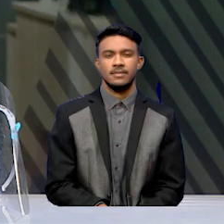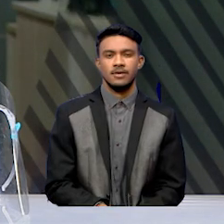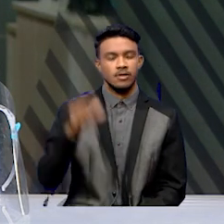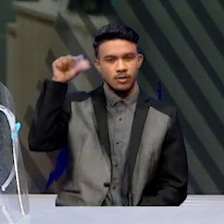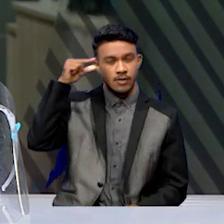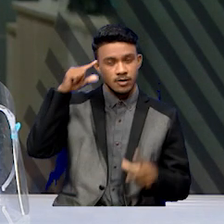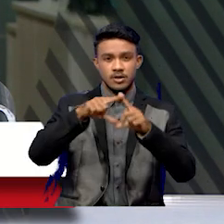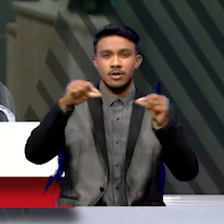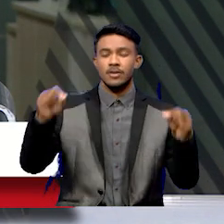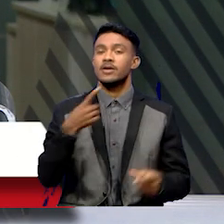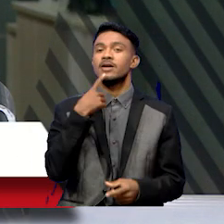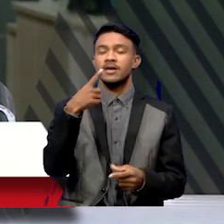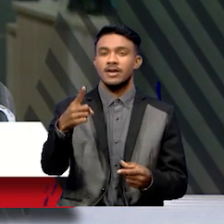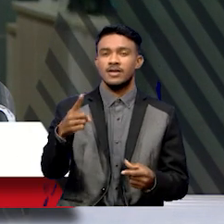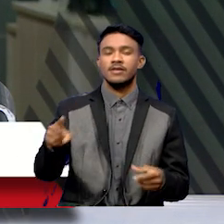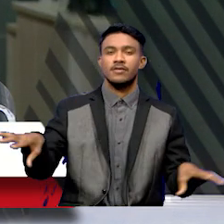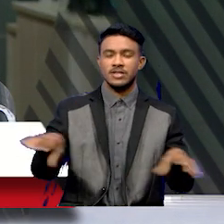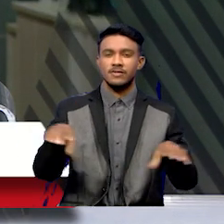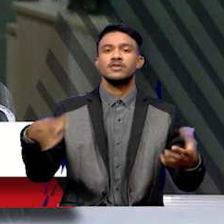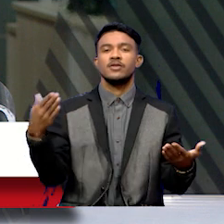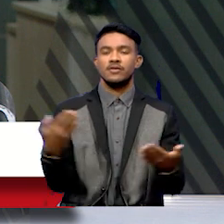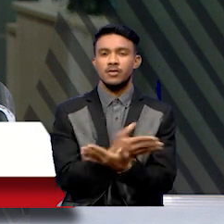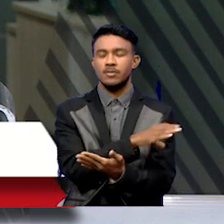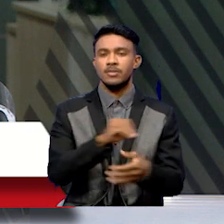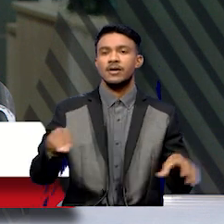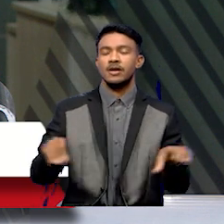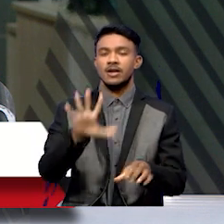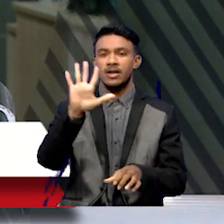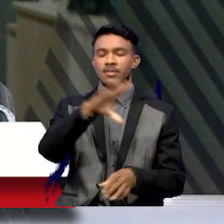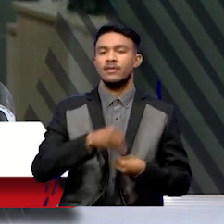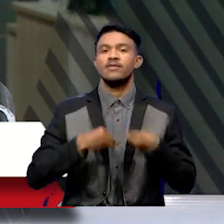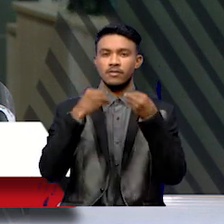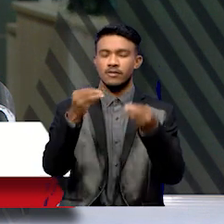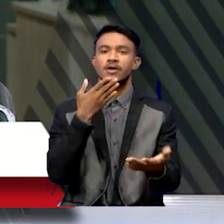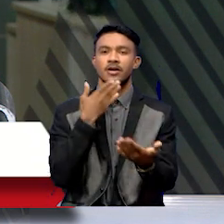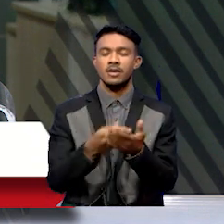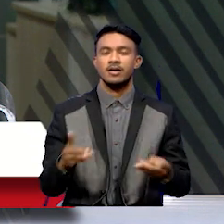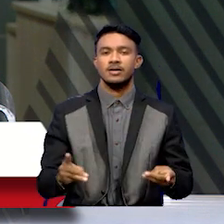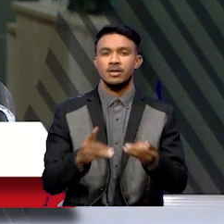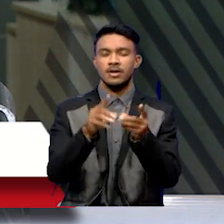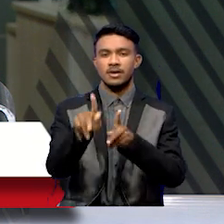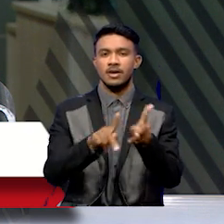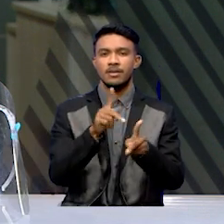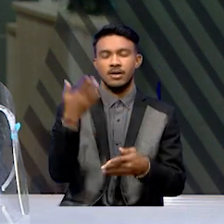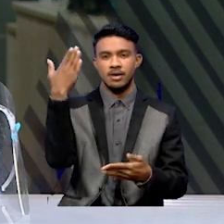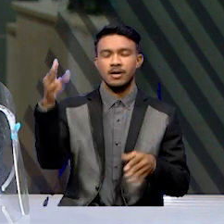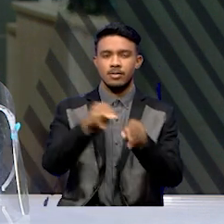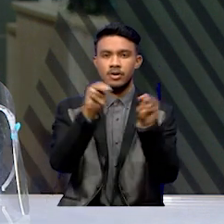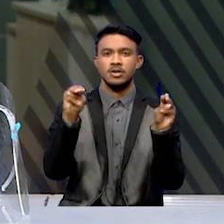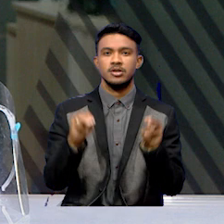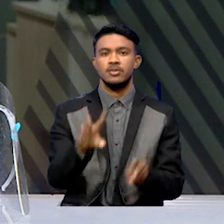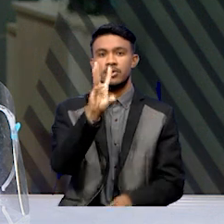Governo do Japão anuncia assistência FOM para o Projeto Lima, nebesa for benefício direta para a comunidade e a município.